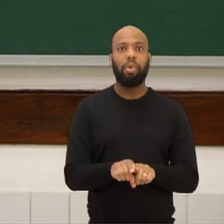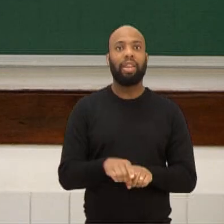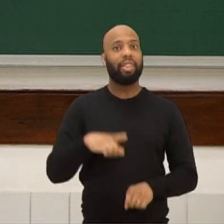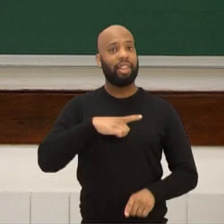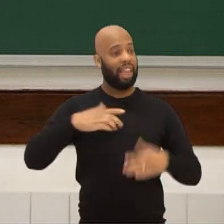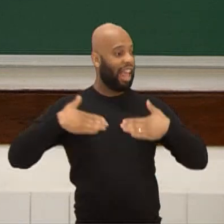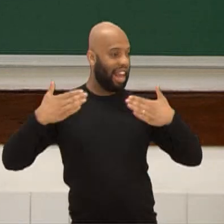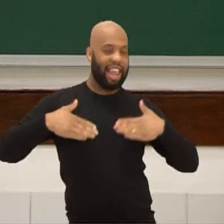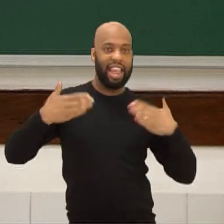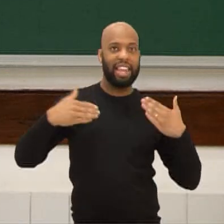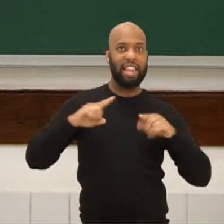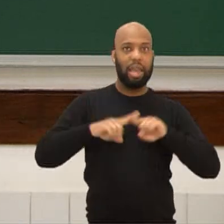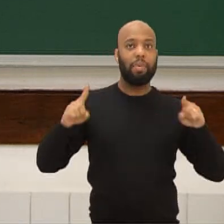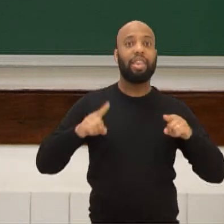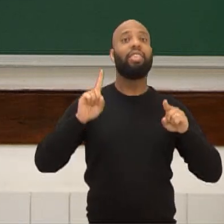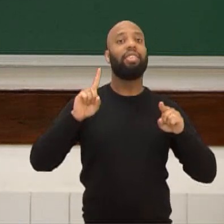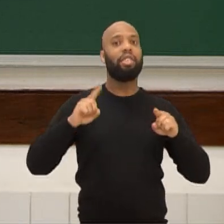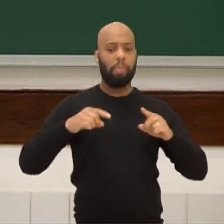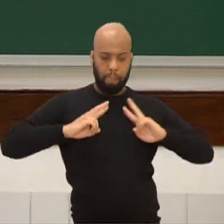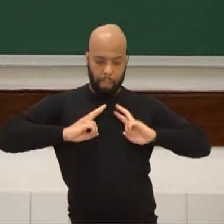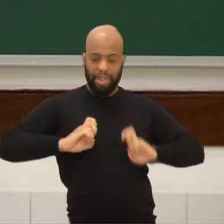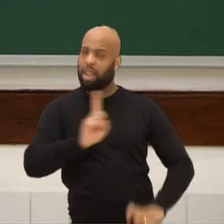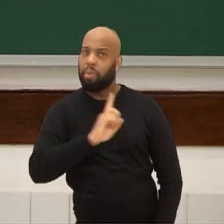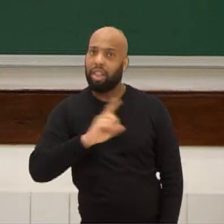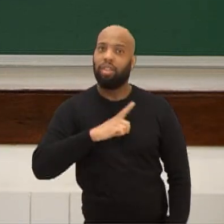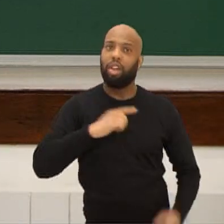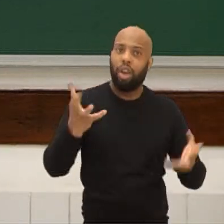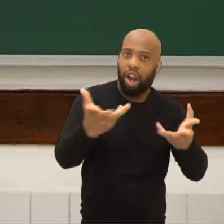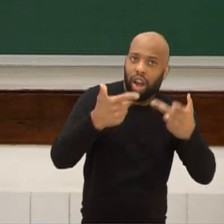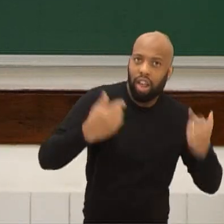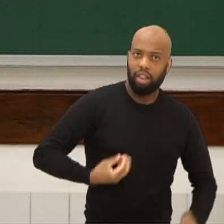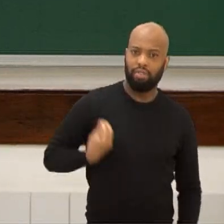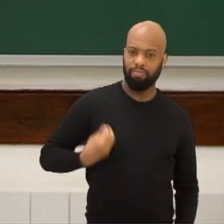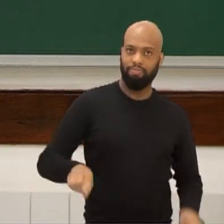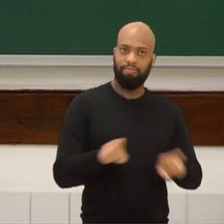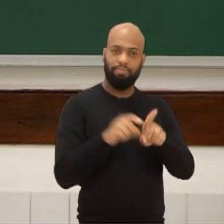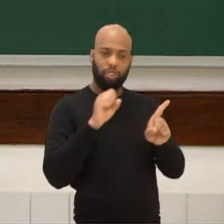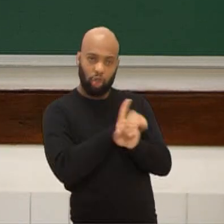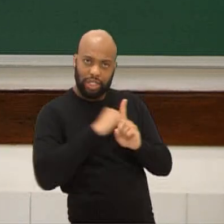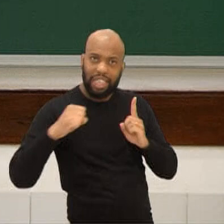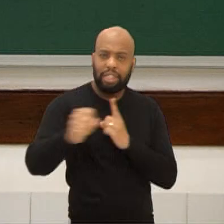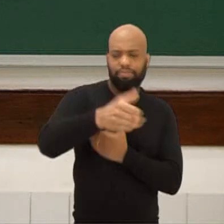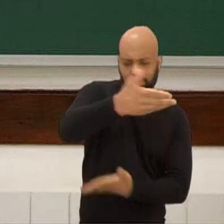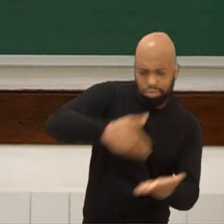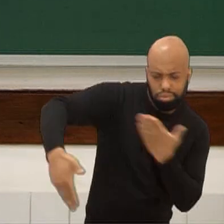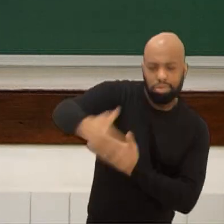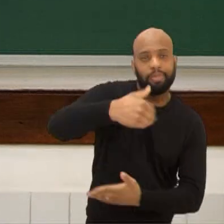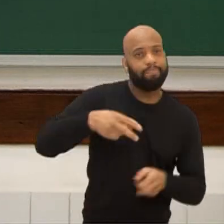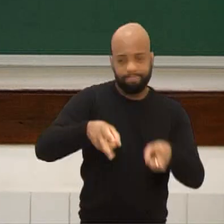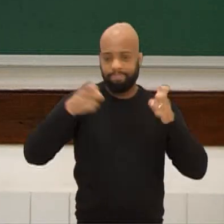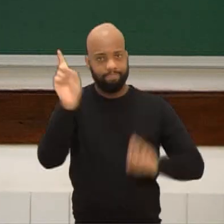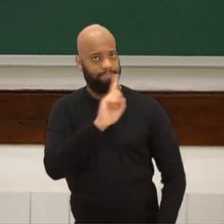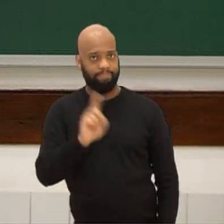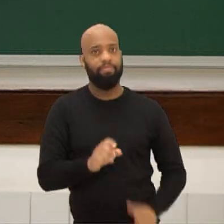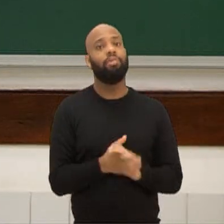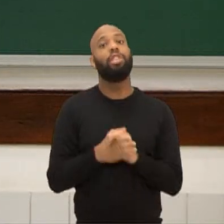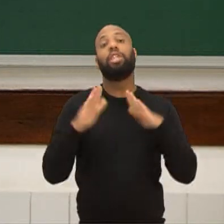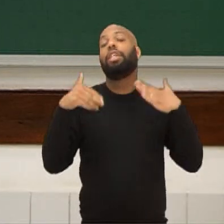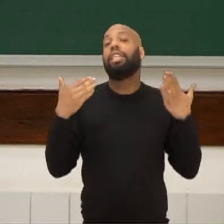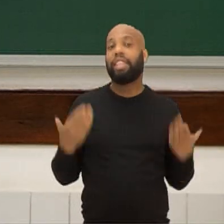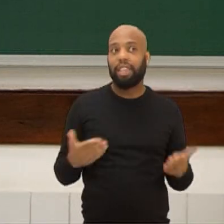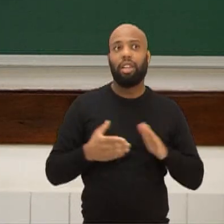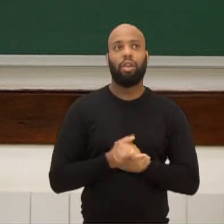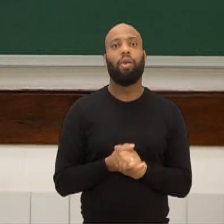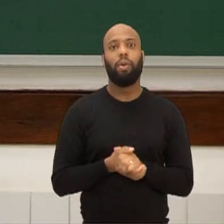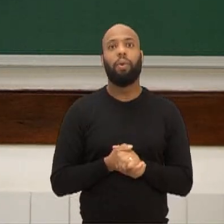perceber, você está tendo uma qualidade de vida, um bem-estar, uma socialização sem estar percebendo que está fazendo aquela prática. Então,